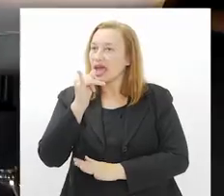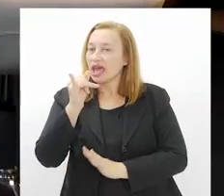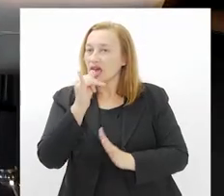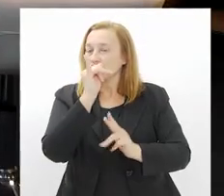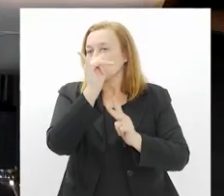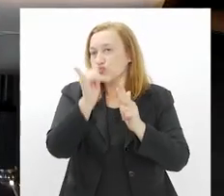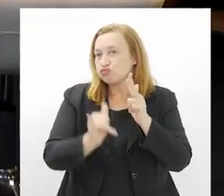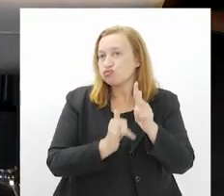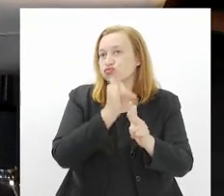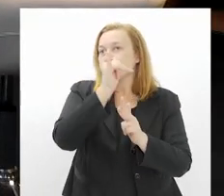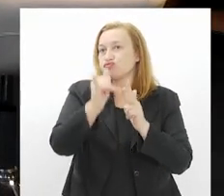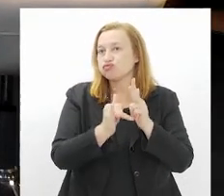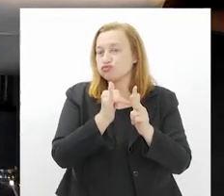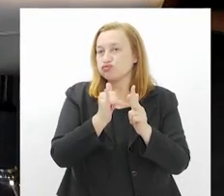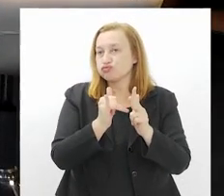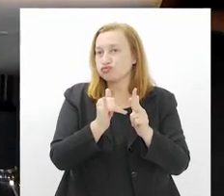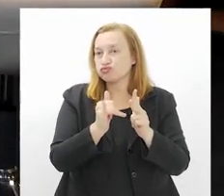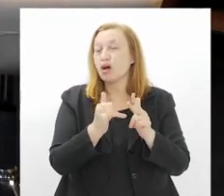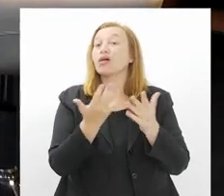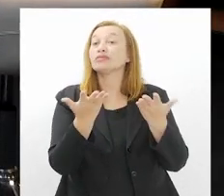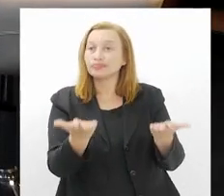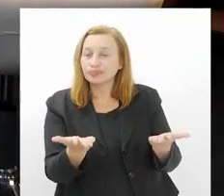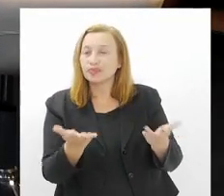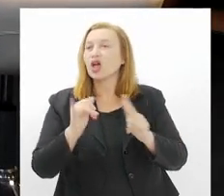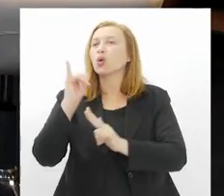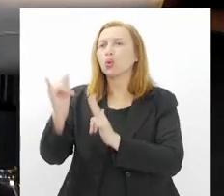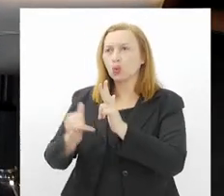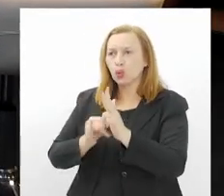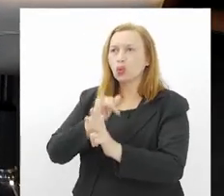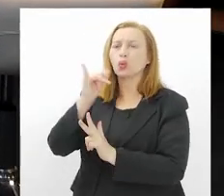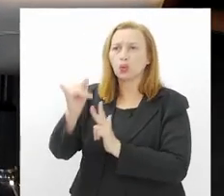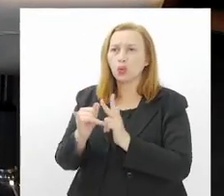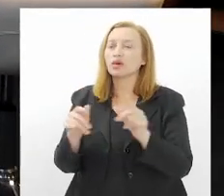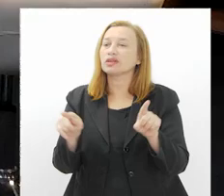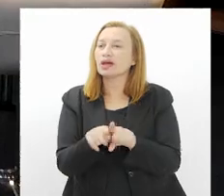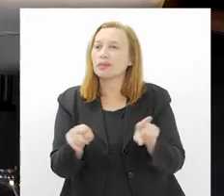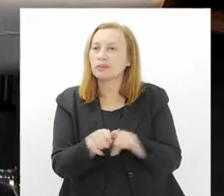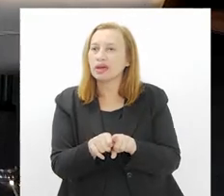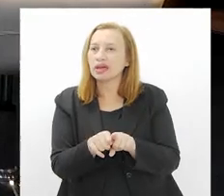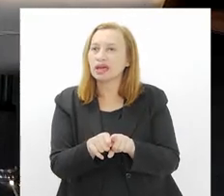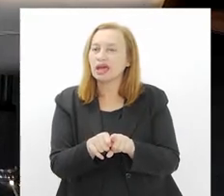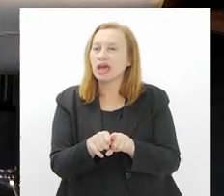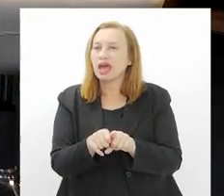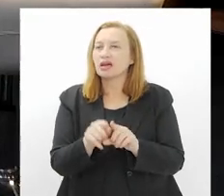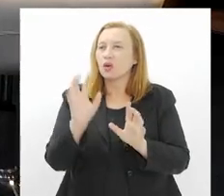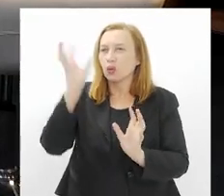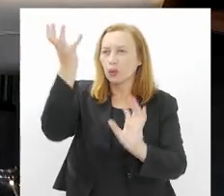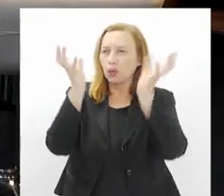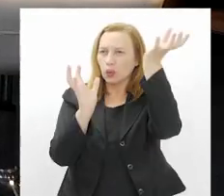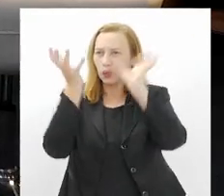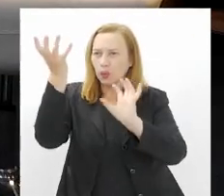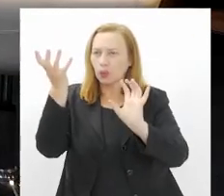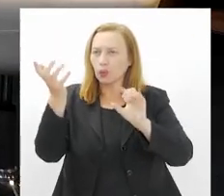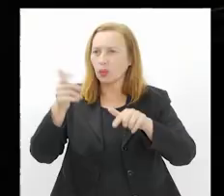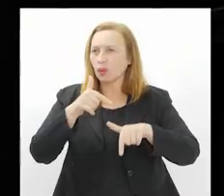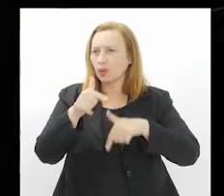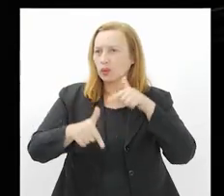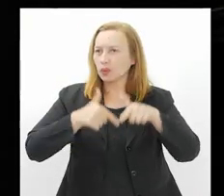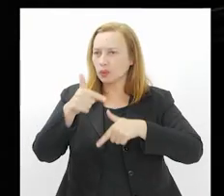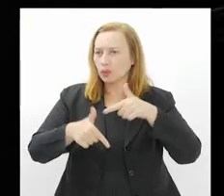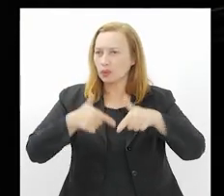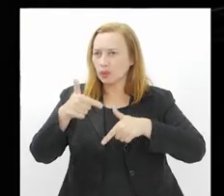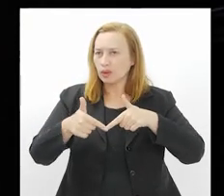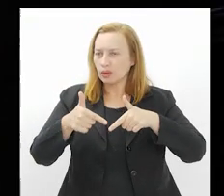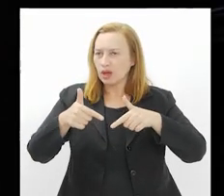exemplo, questão... a energia eólica, tem os ventos, sim, aí entra isso com vocês, né? Isso, tem a questão da energia eólica, uhum, né? Que aí a